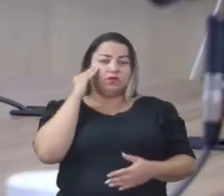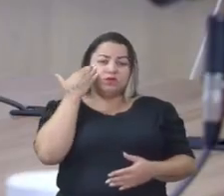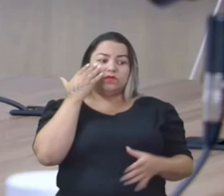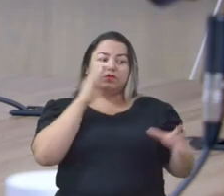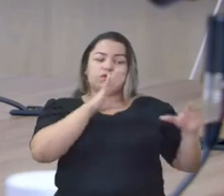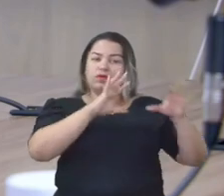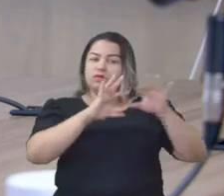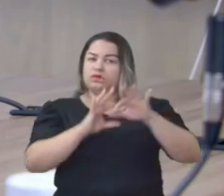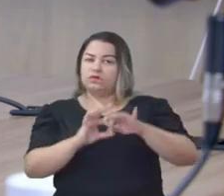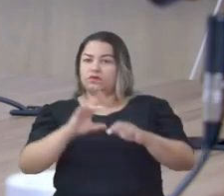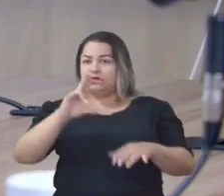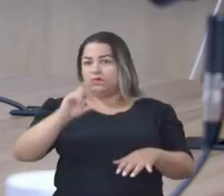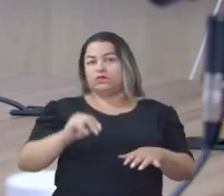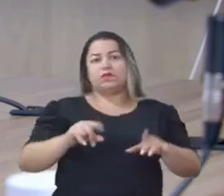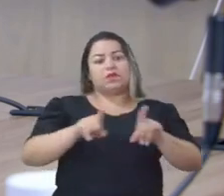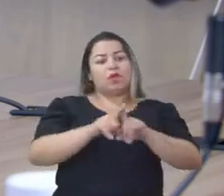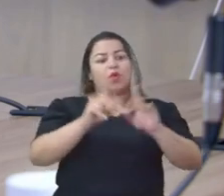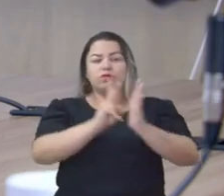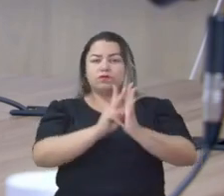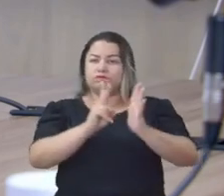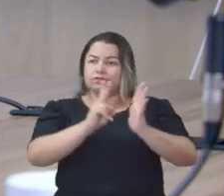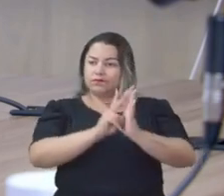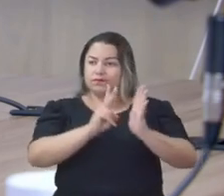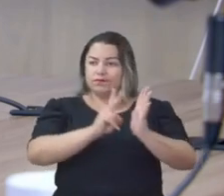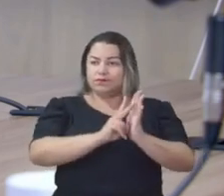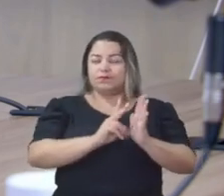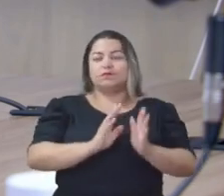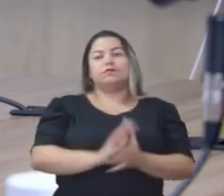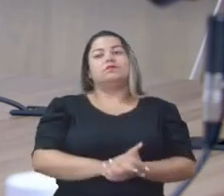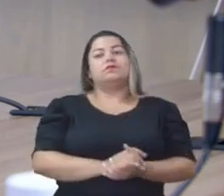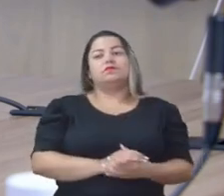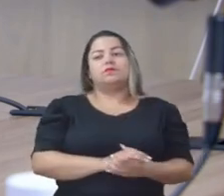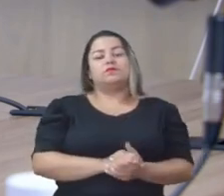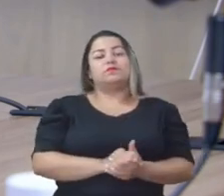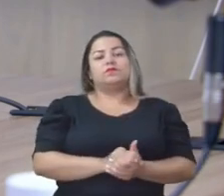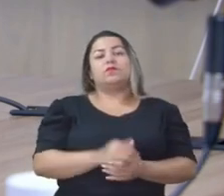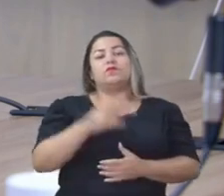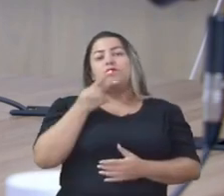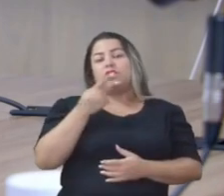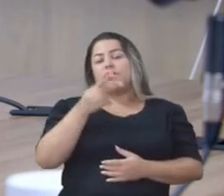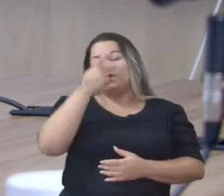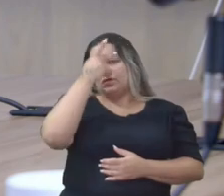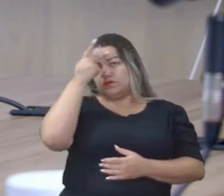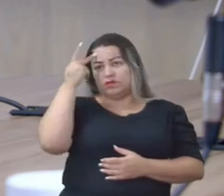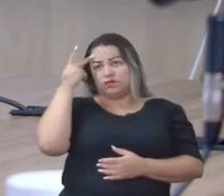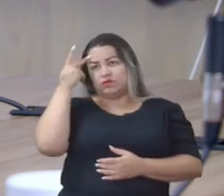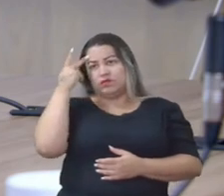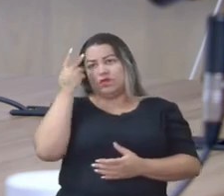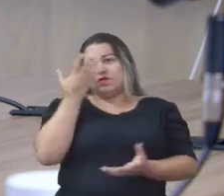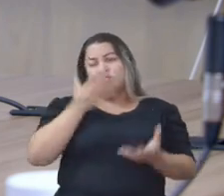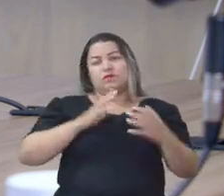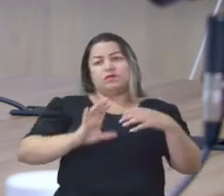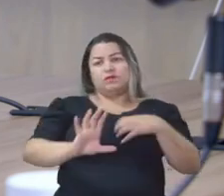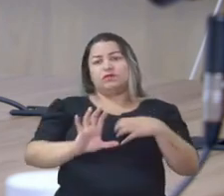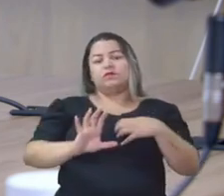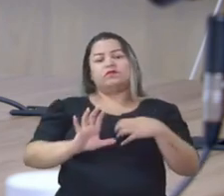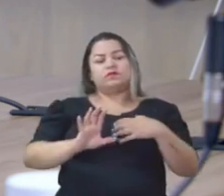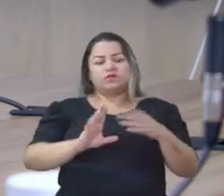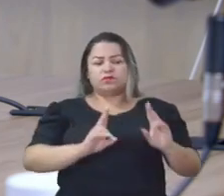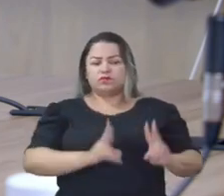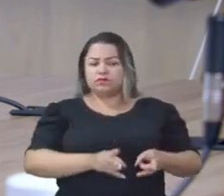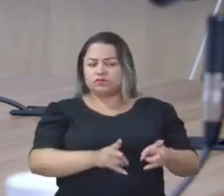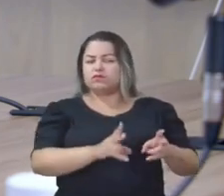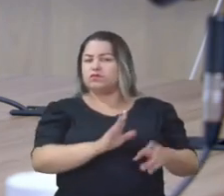não indígena, assim, digamos assim. Tá, vamos falar que tem pessoas que são empáticas. Deixa os indígenas aí e